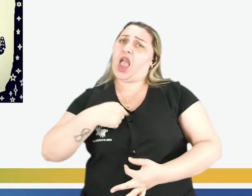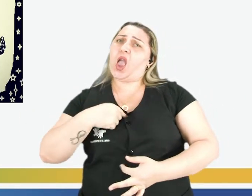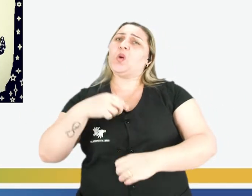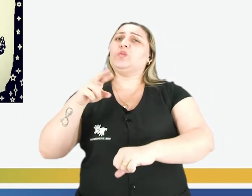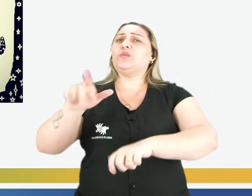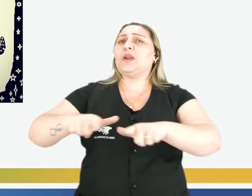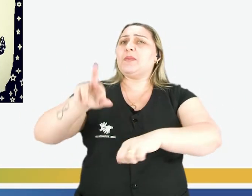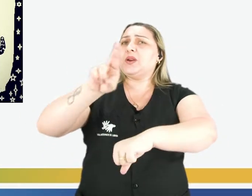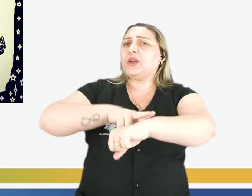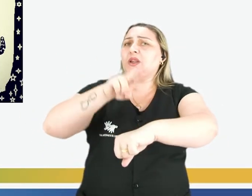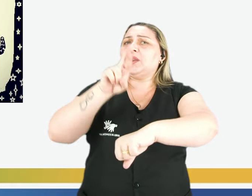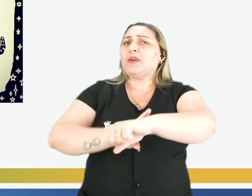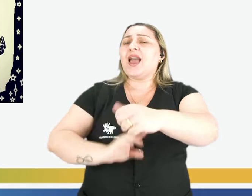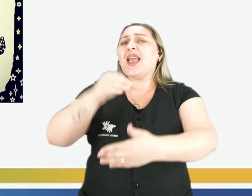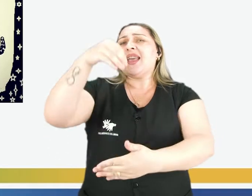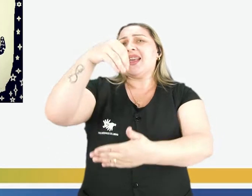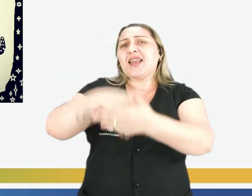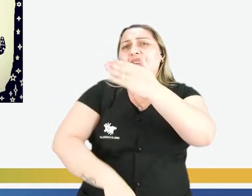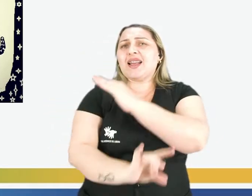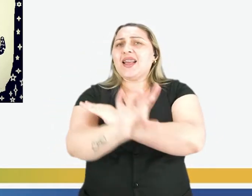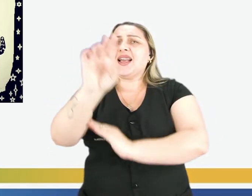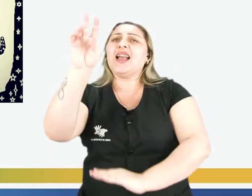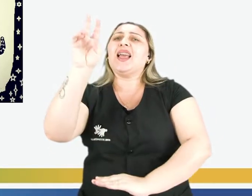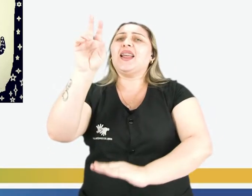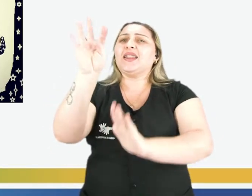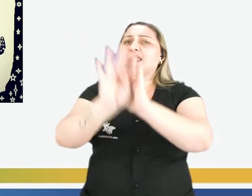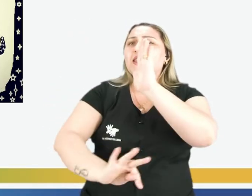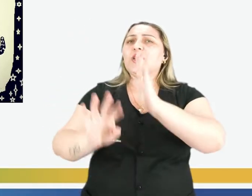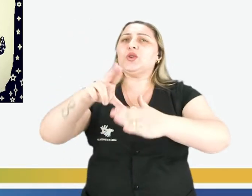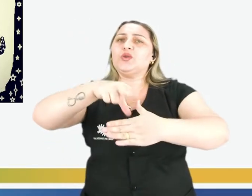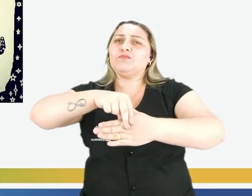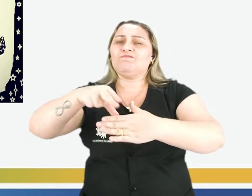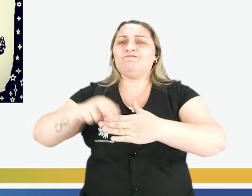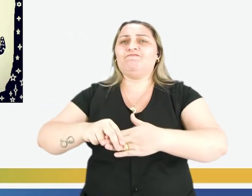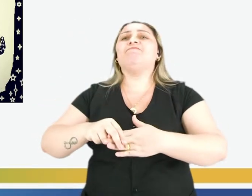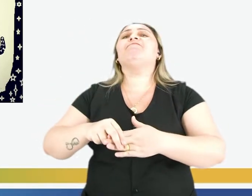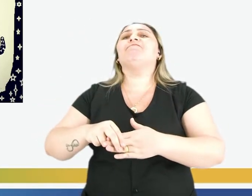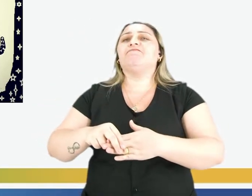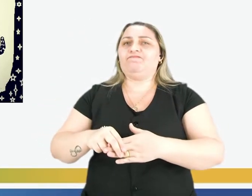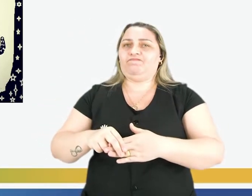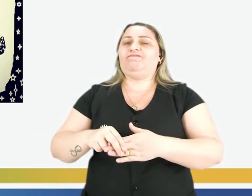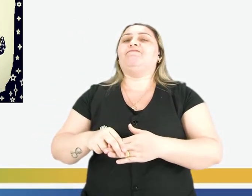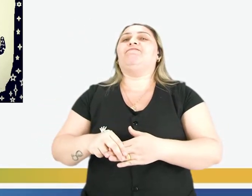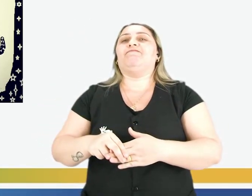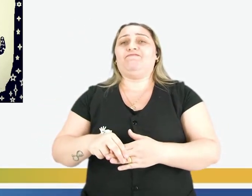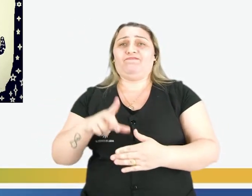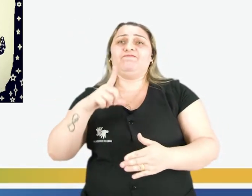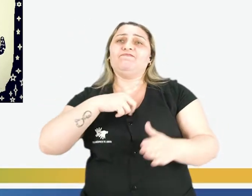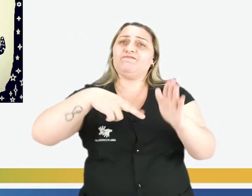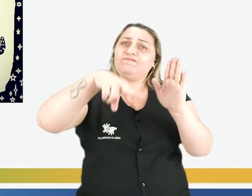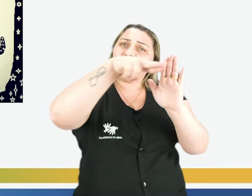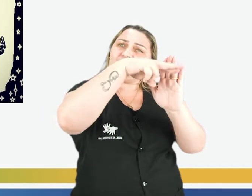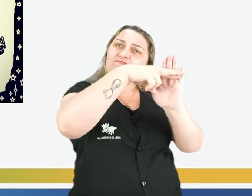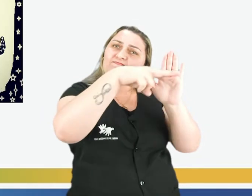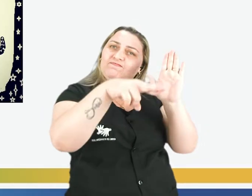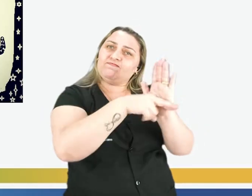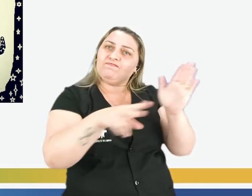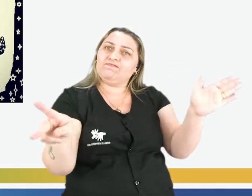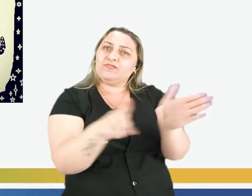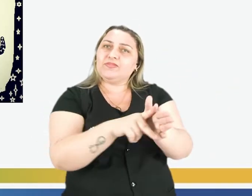em cada texto de cordel. O cordel, ele é necessariamente, tem que ter as